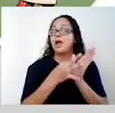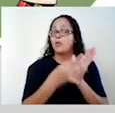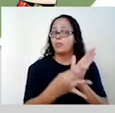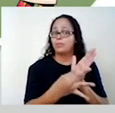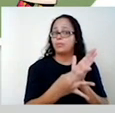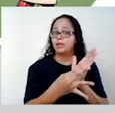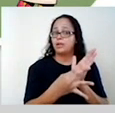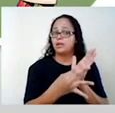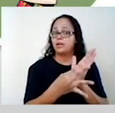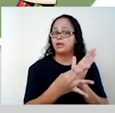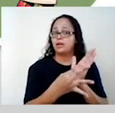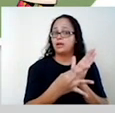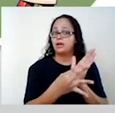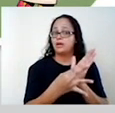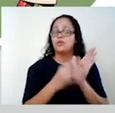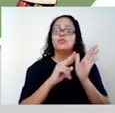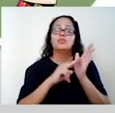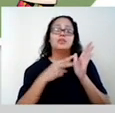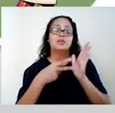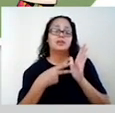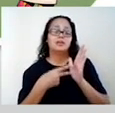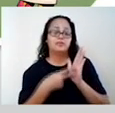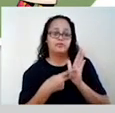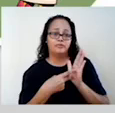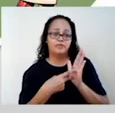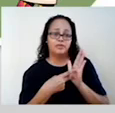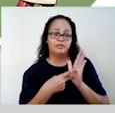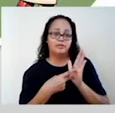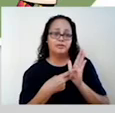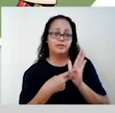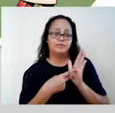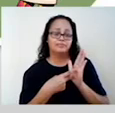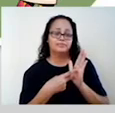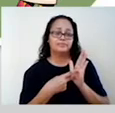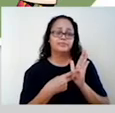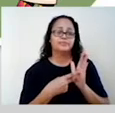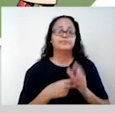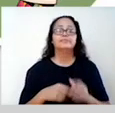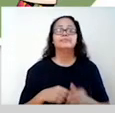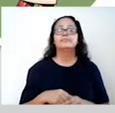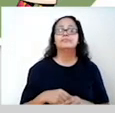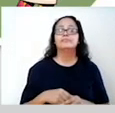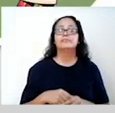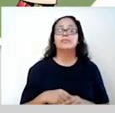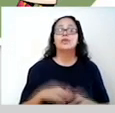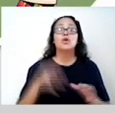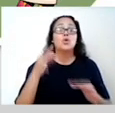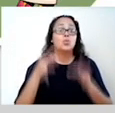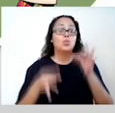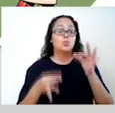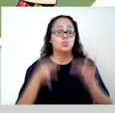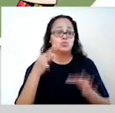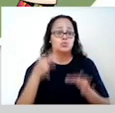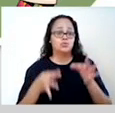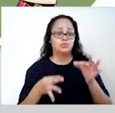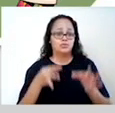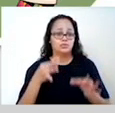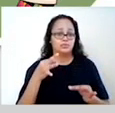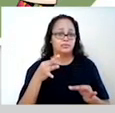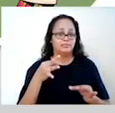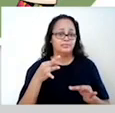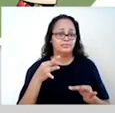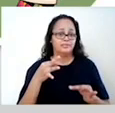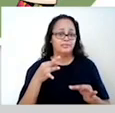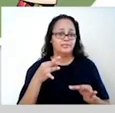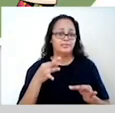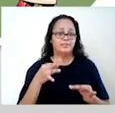Opinião, então, é o mesmo que um parecer, dar um parecer, né? Um julgamento, fazer juízo